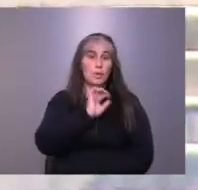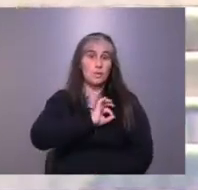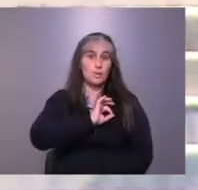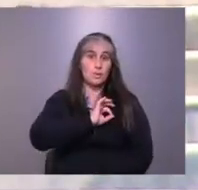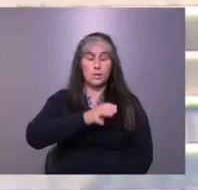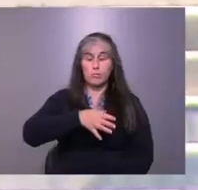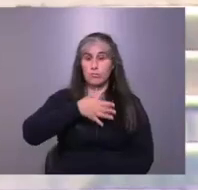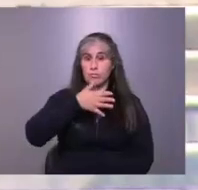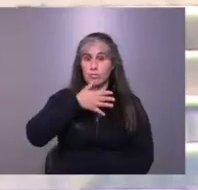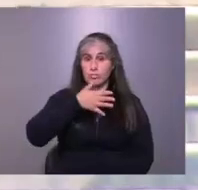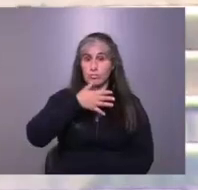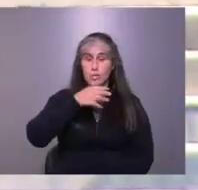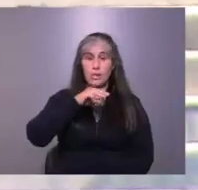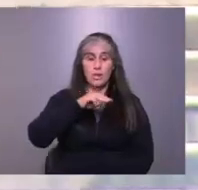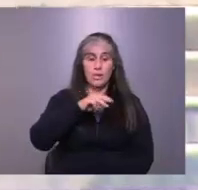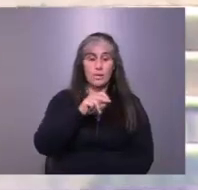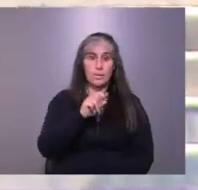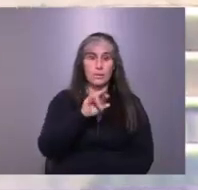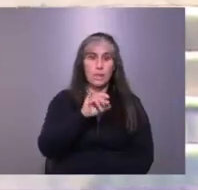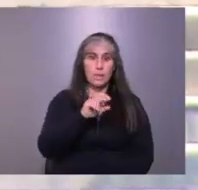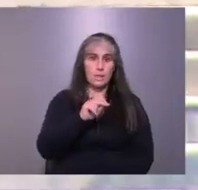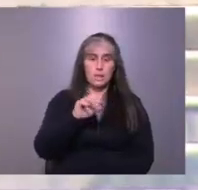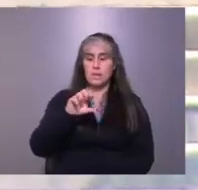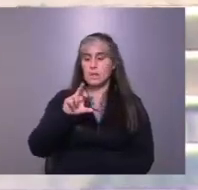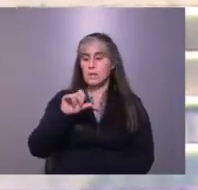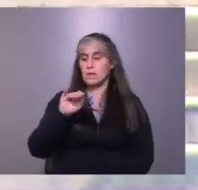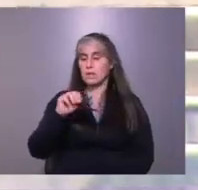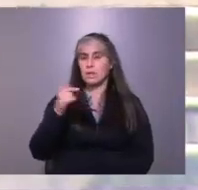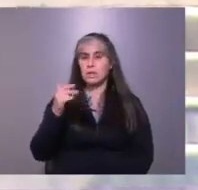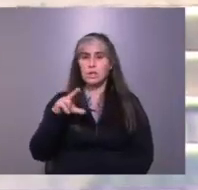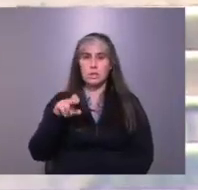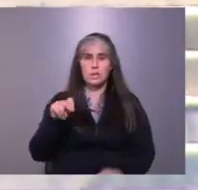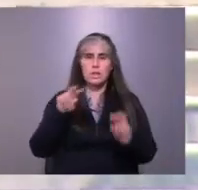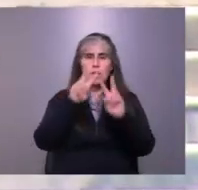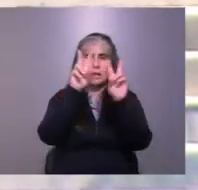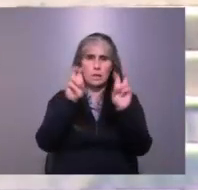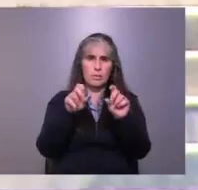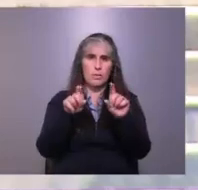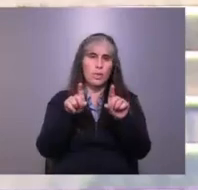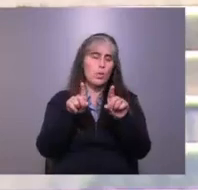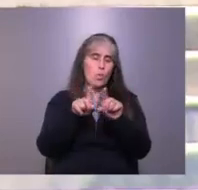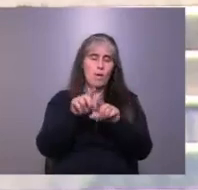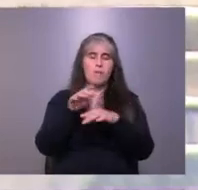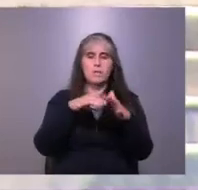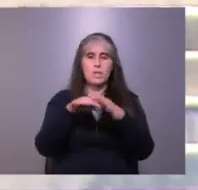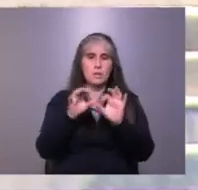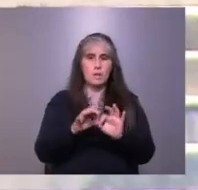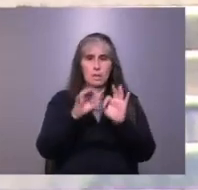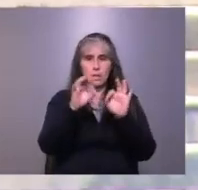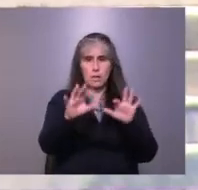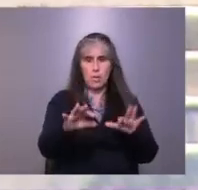Inoges Sanz sobre o tema A Mim Mesmo Fizestes. Imperativos da Dignidade do